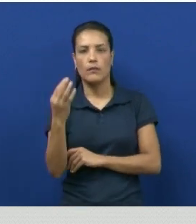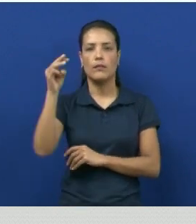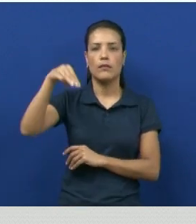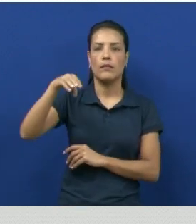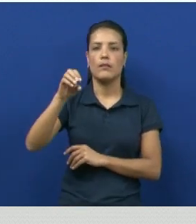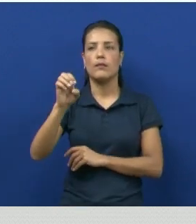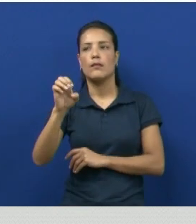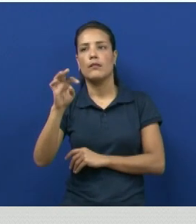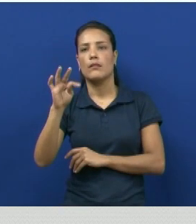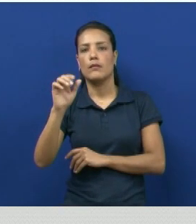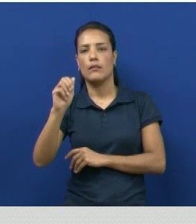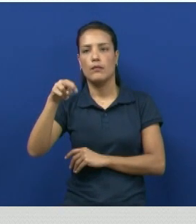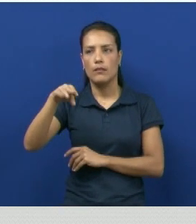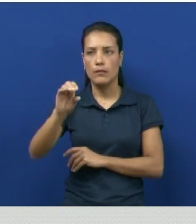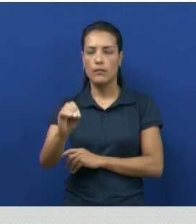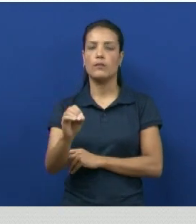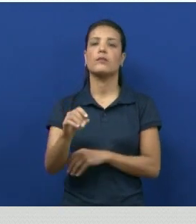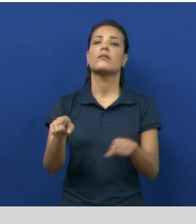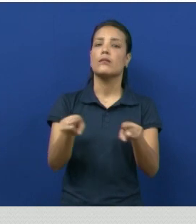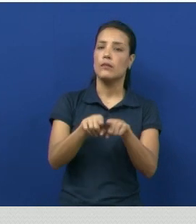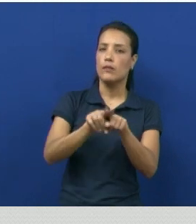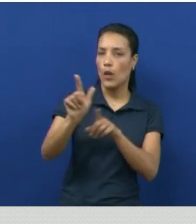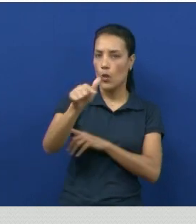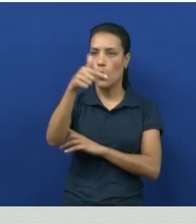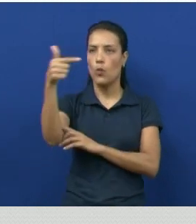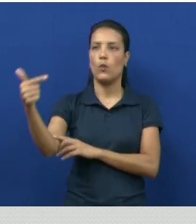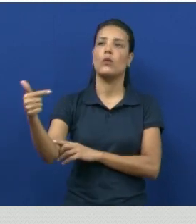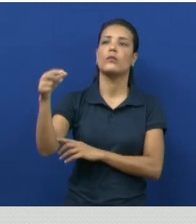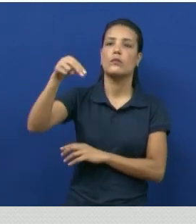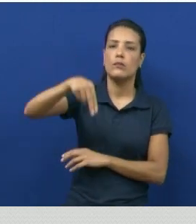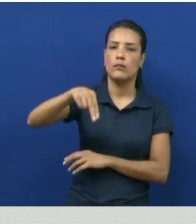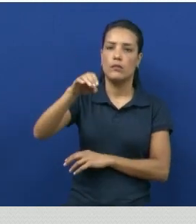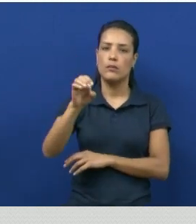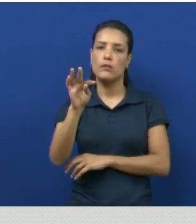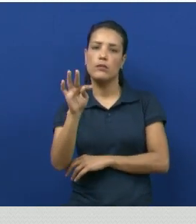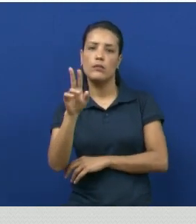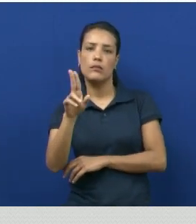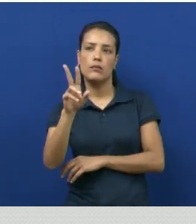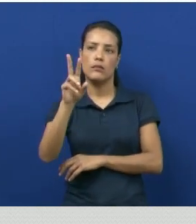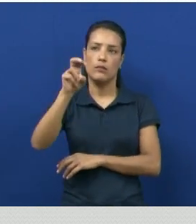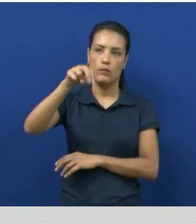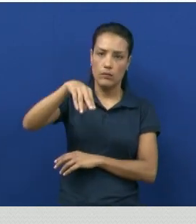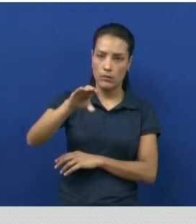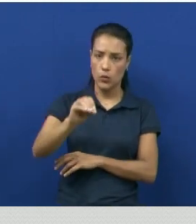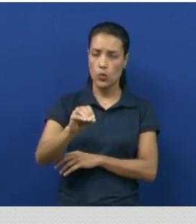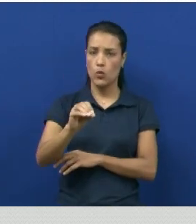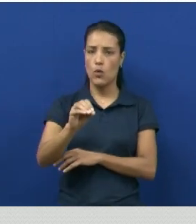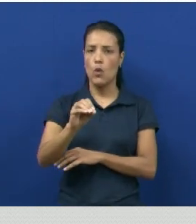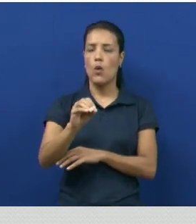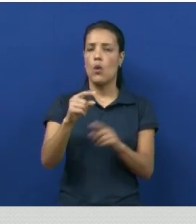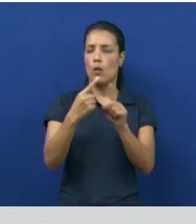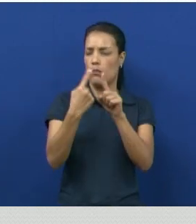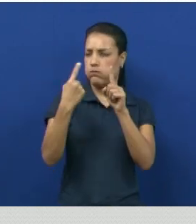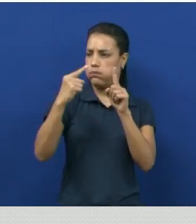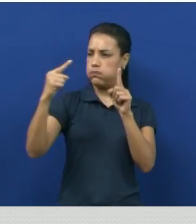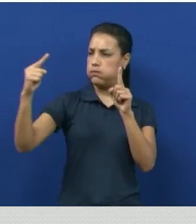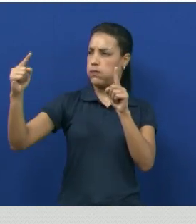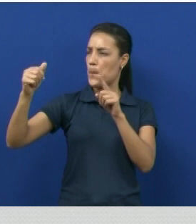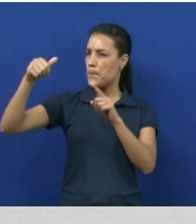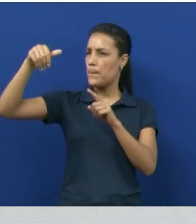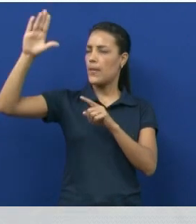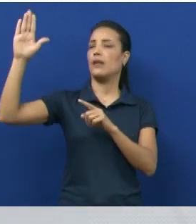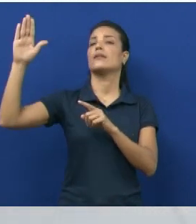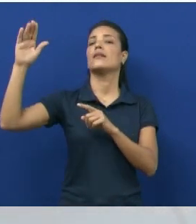Solar, nós temos o planeta Netuno, no caso, o 8º planeta, o mais distante do Sol. Ele é um planeta